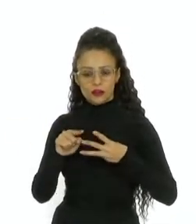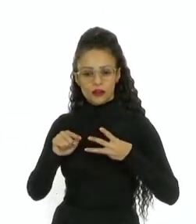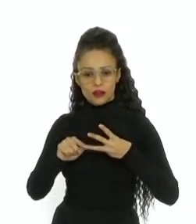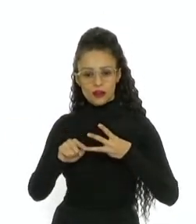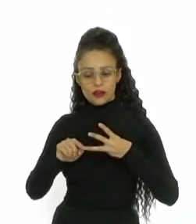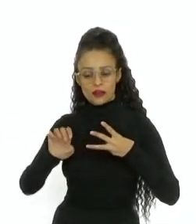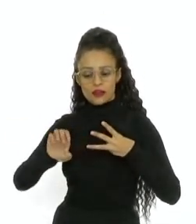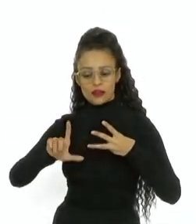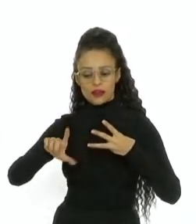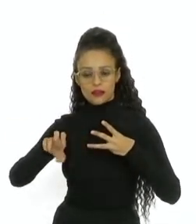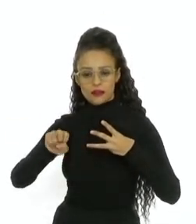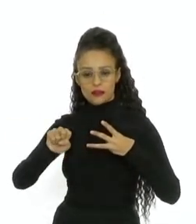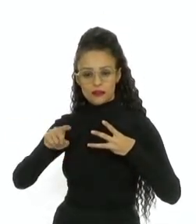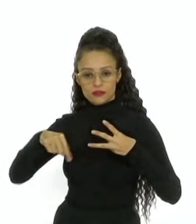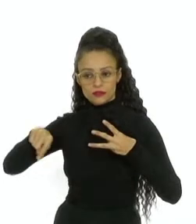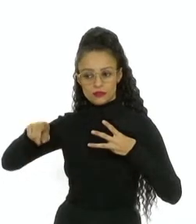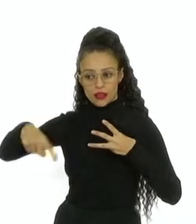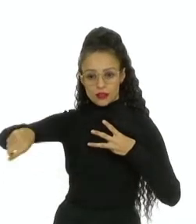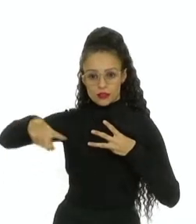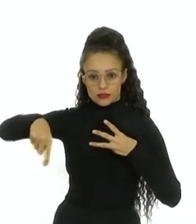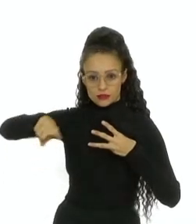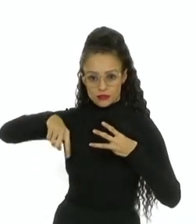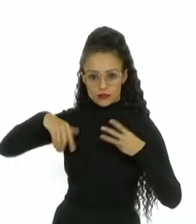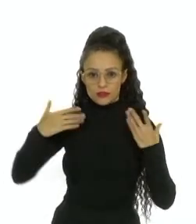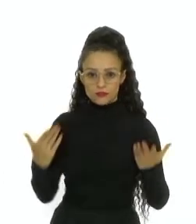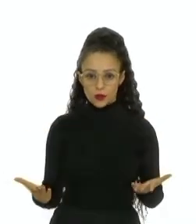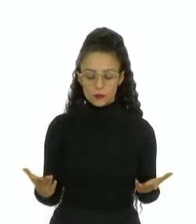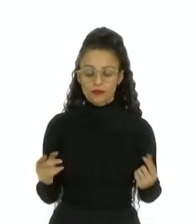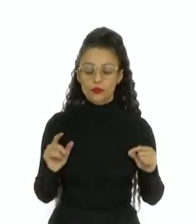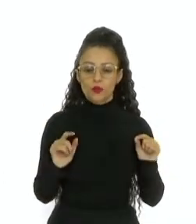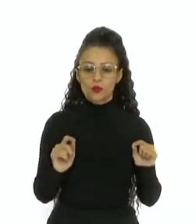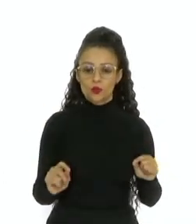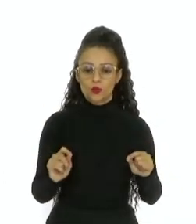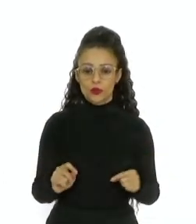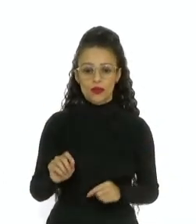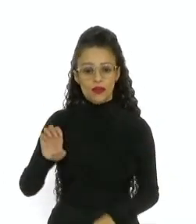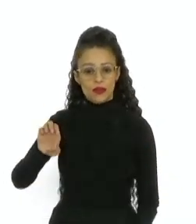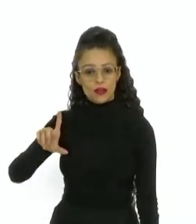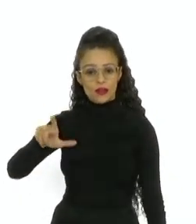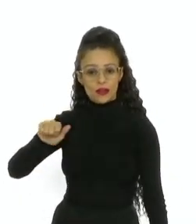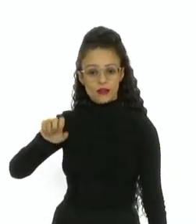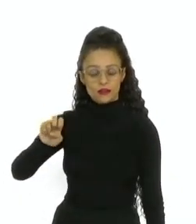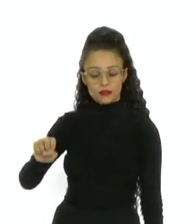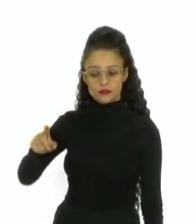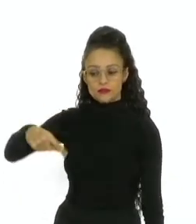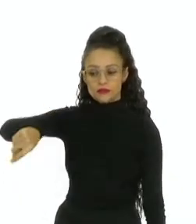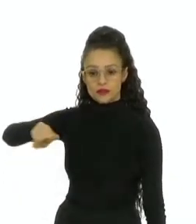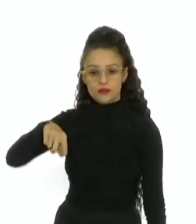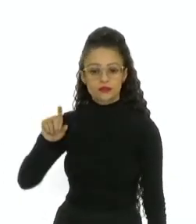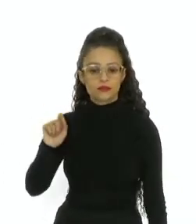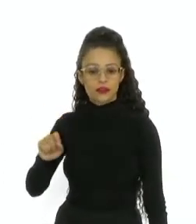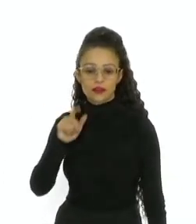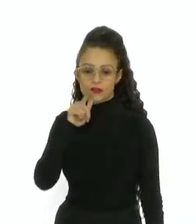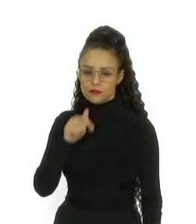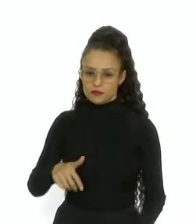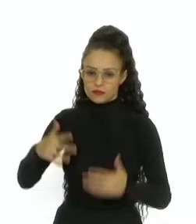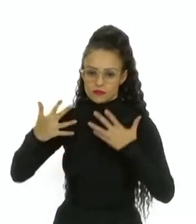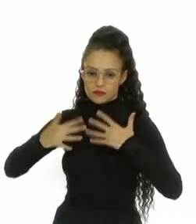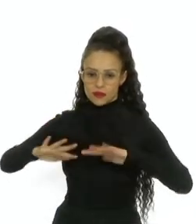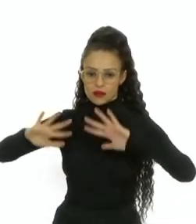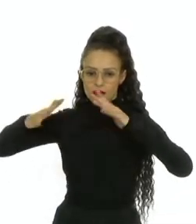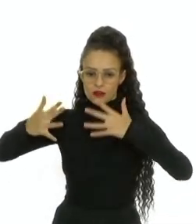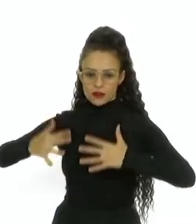Eles ou elas, certo? Seria nesse caso elas. Elas quem? As ondas do